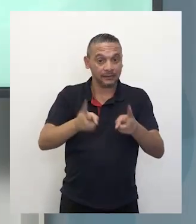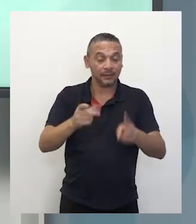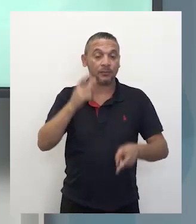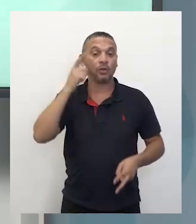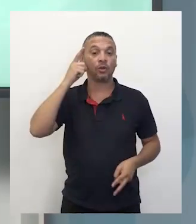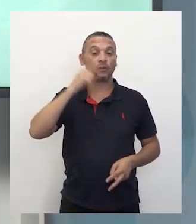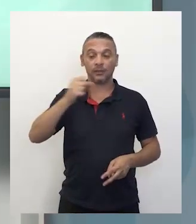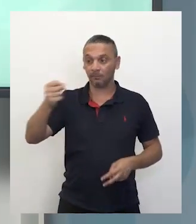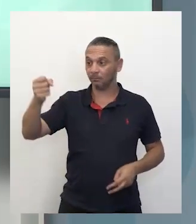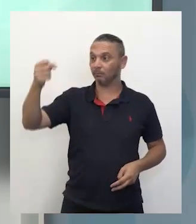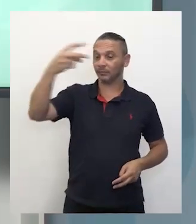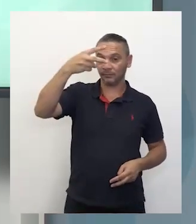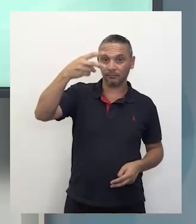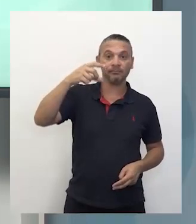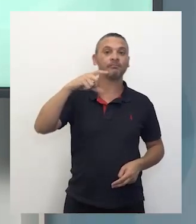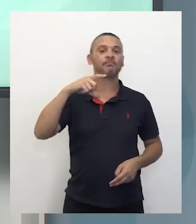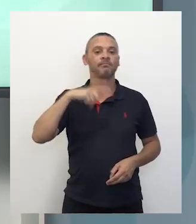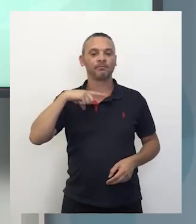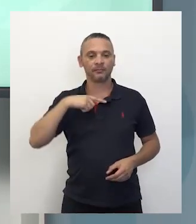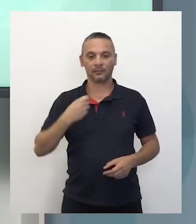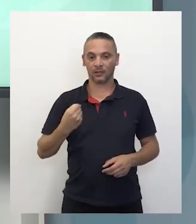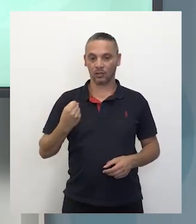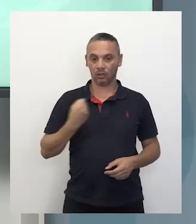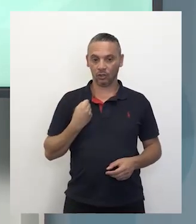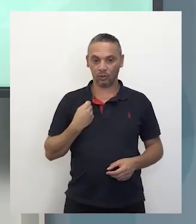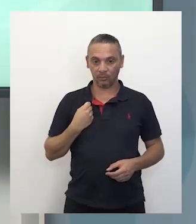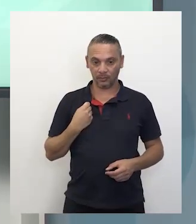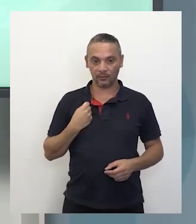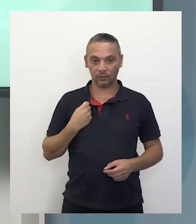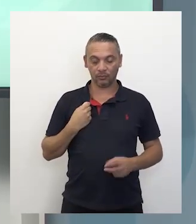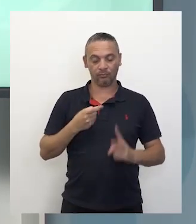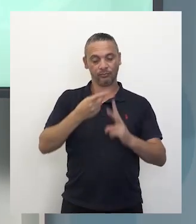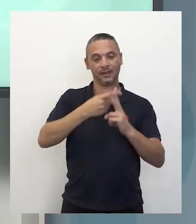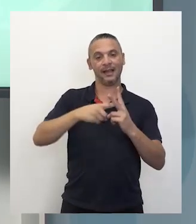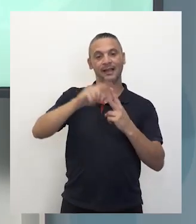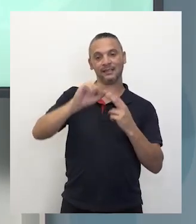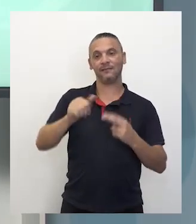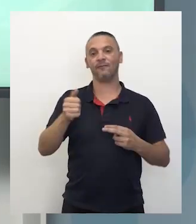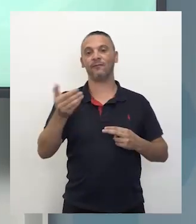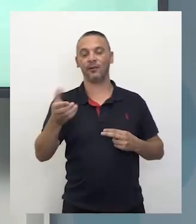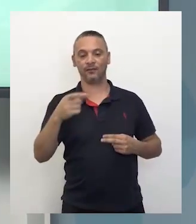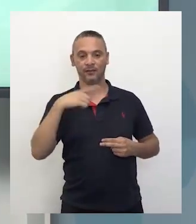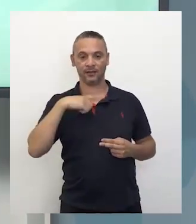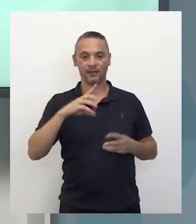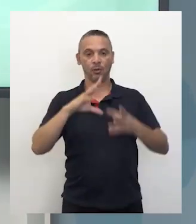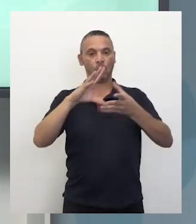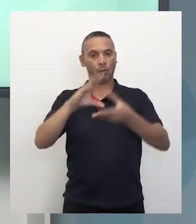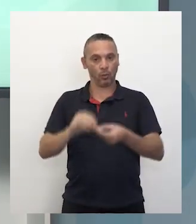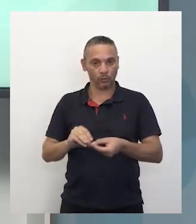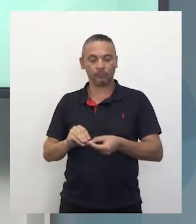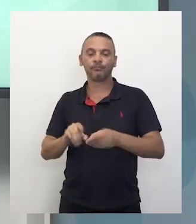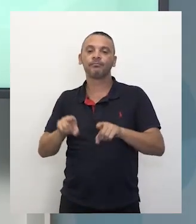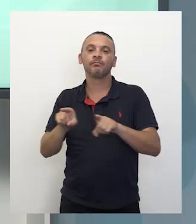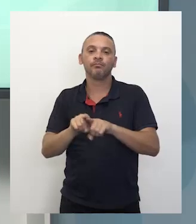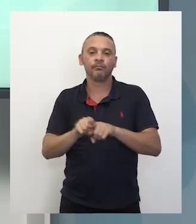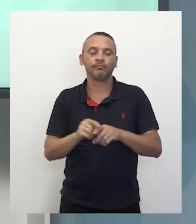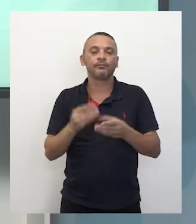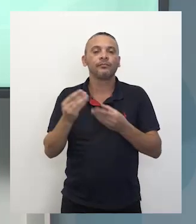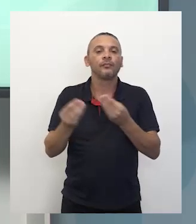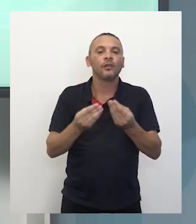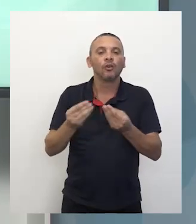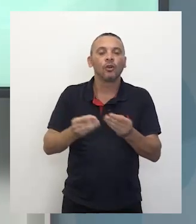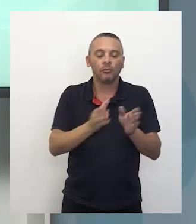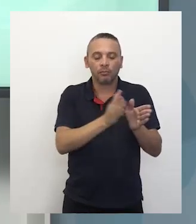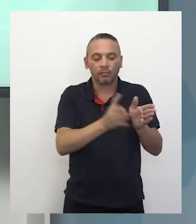uma potência elevada ao quadrado, esse númerozinho sai da raiz. Então, a gente decompõe em fatores primos. Para que serve, então,